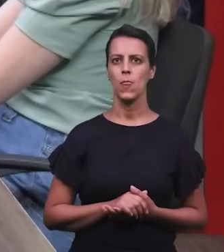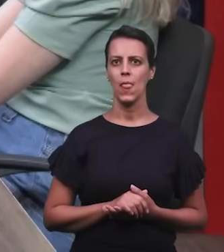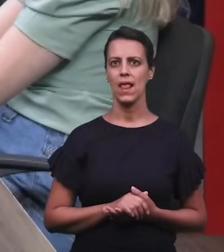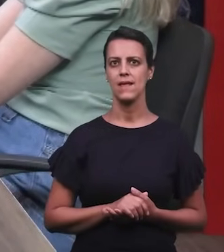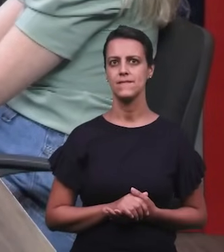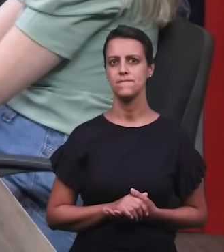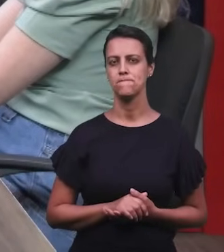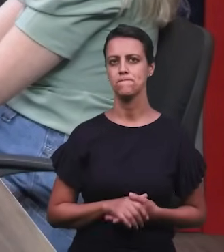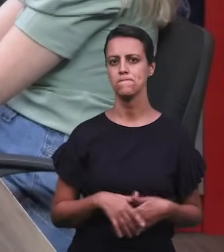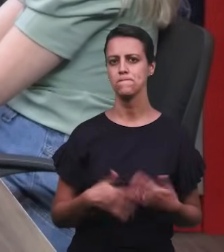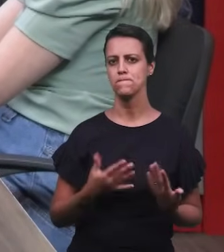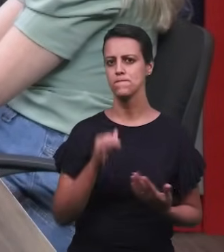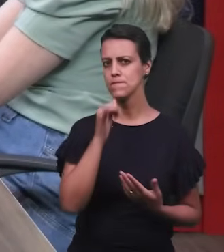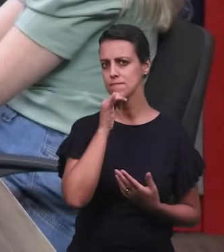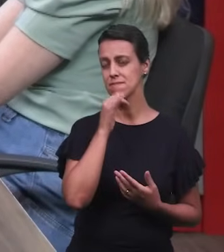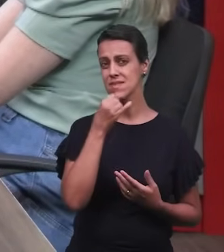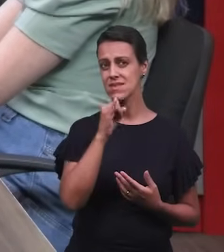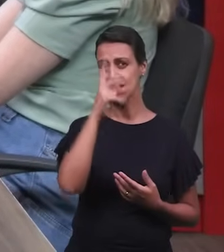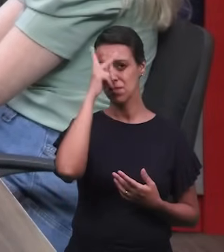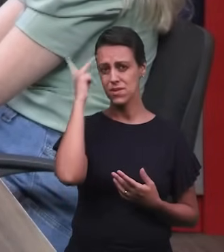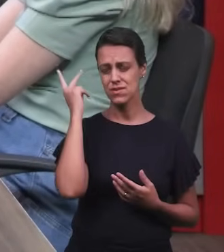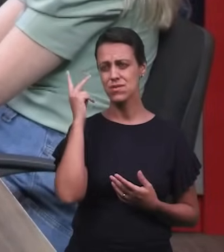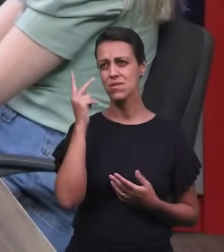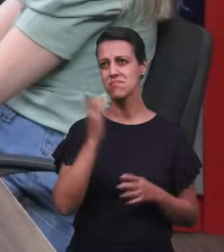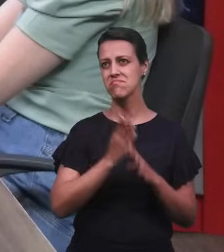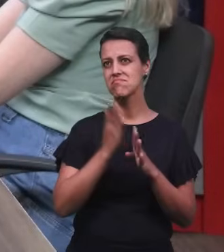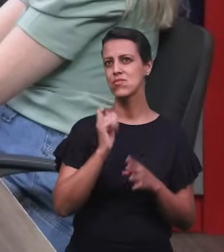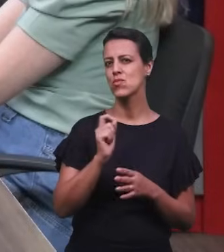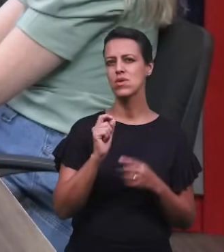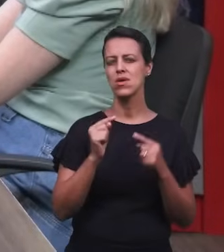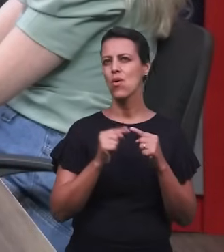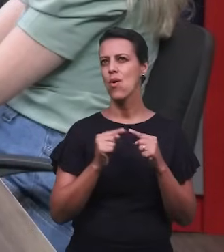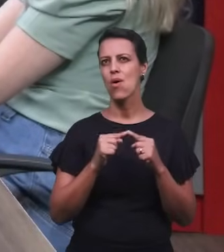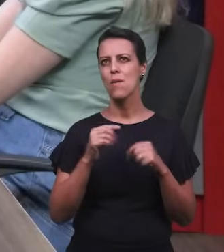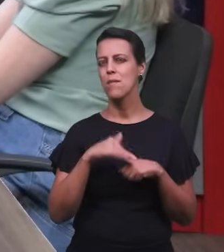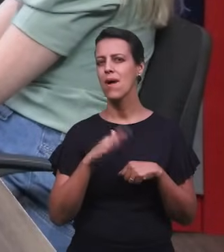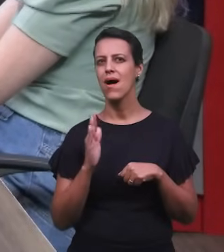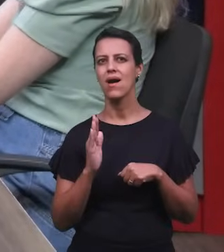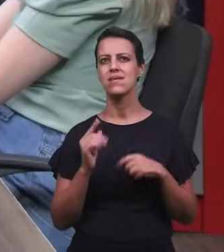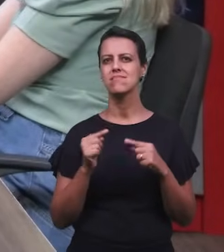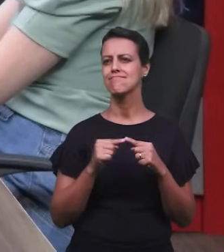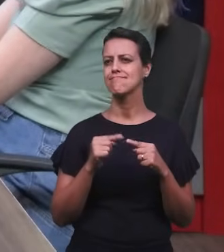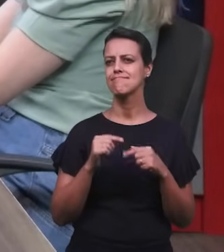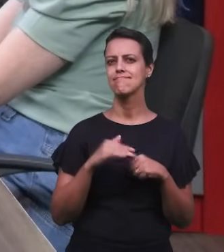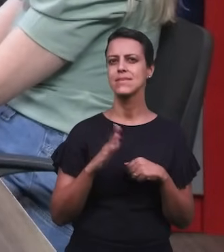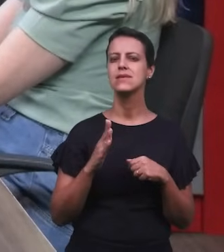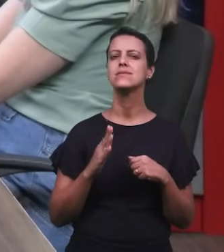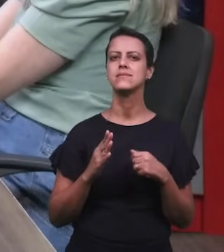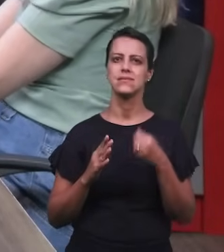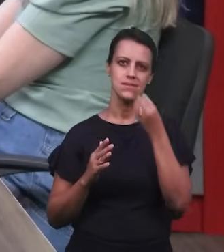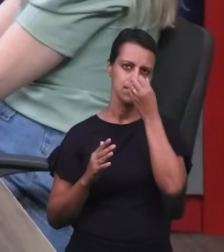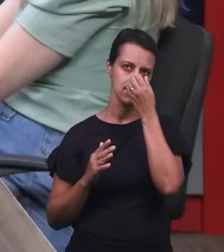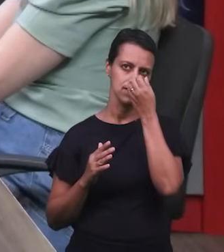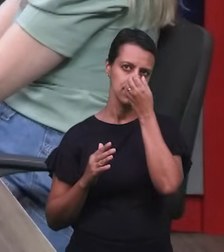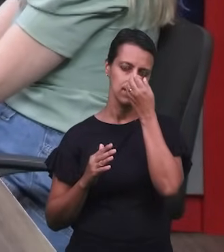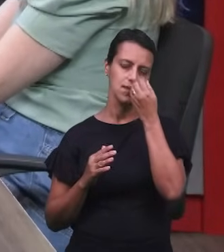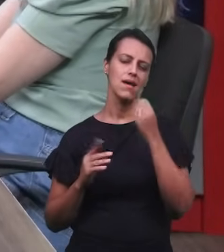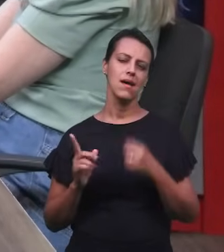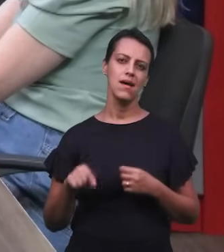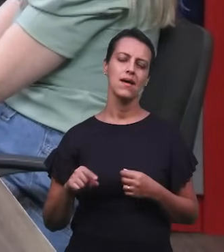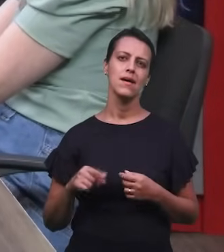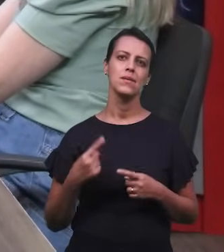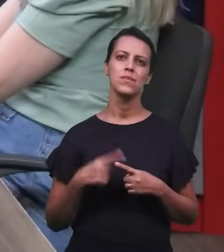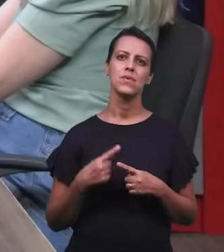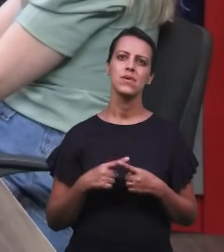a pessoa descobriu como combina, o que combina mais, não é isso? Isso, esse assunto todo, a gente